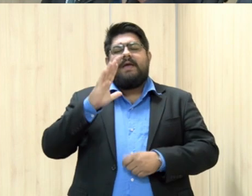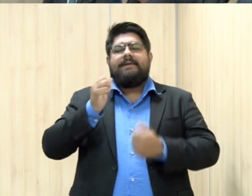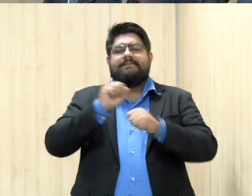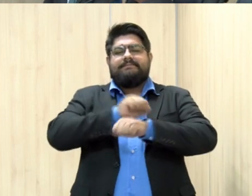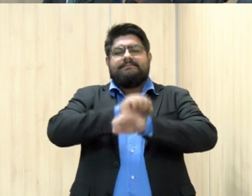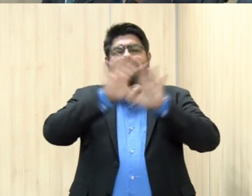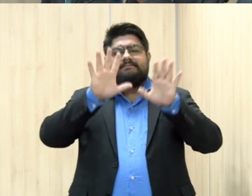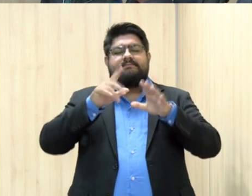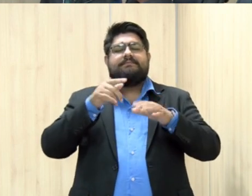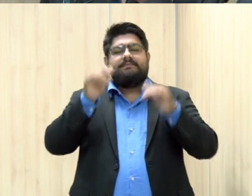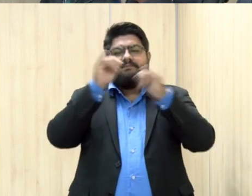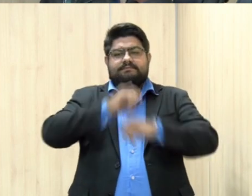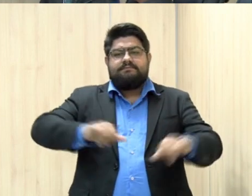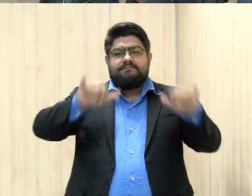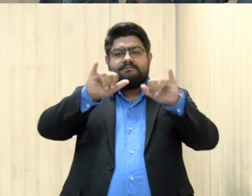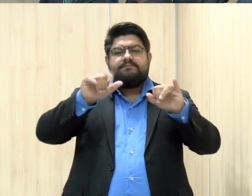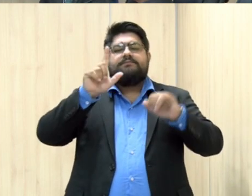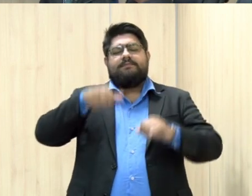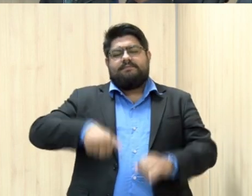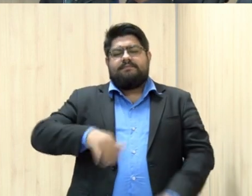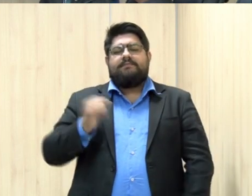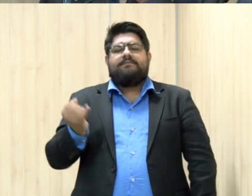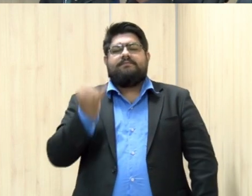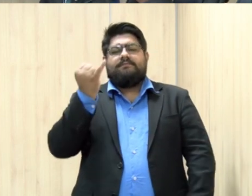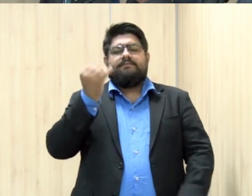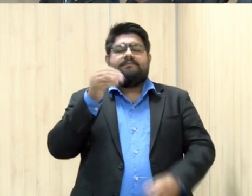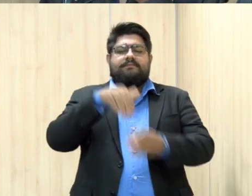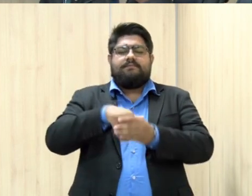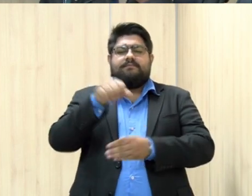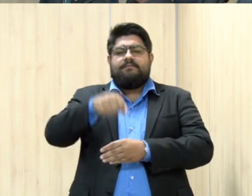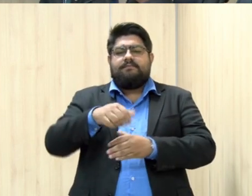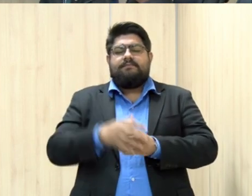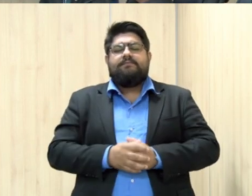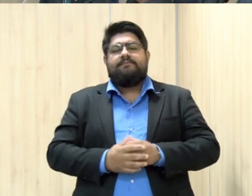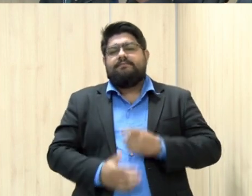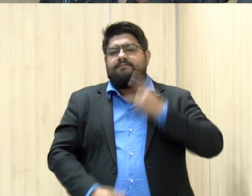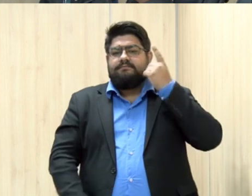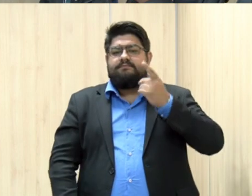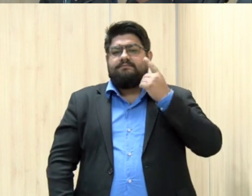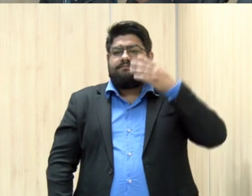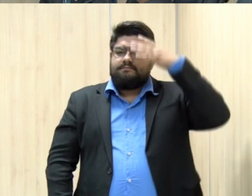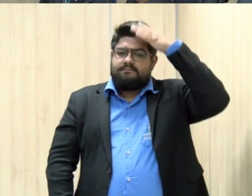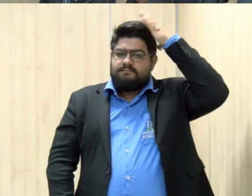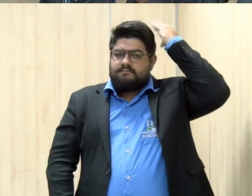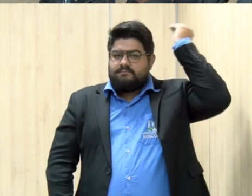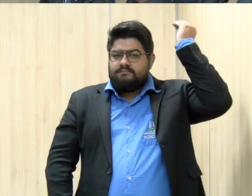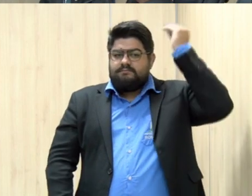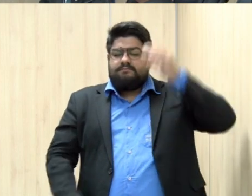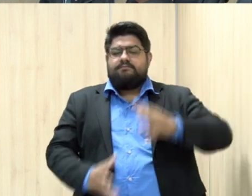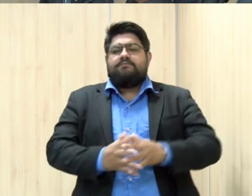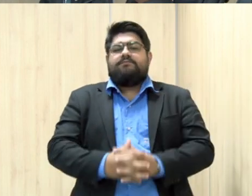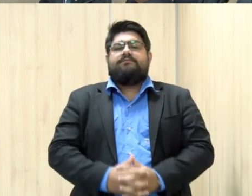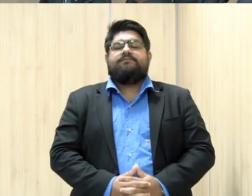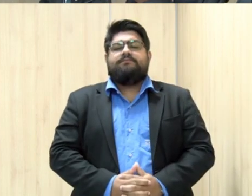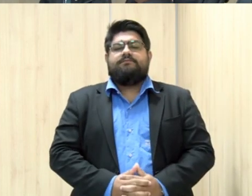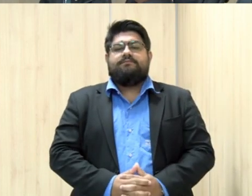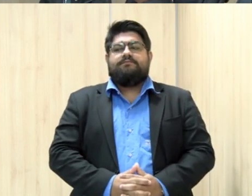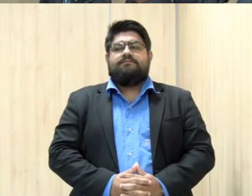essa divulgação é extremamente importante sim como vota Deputado Rodrigo Camargo